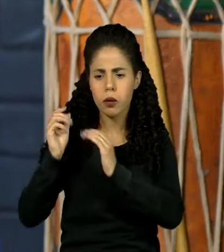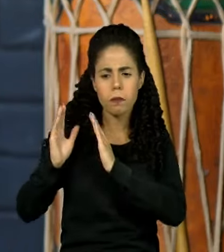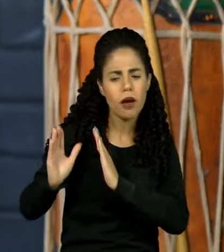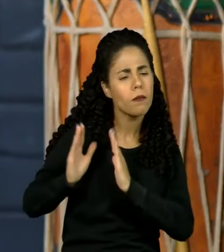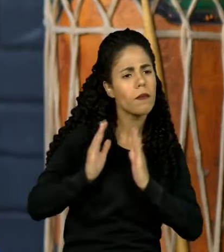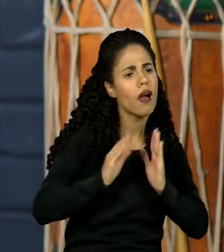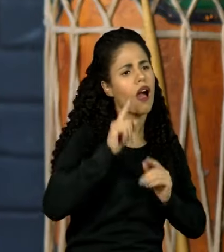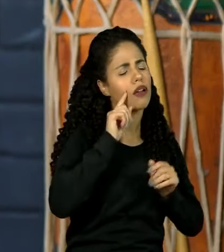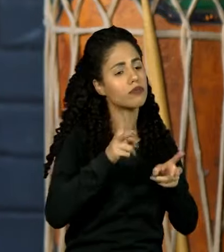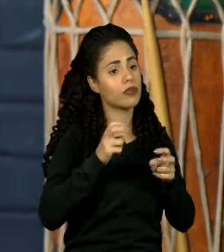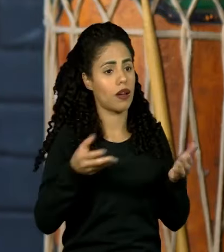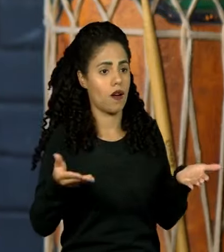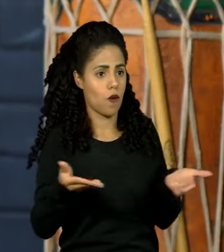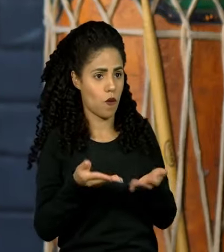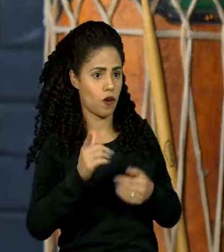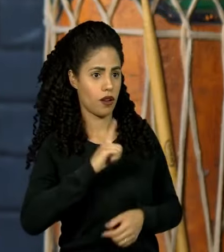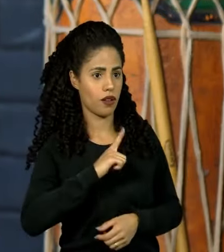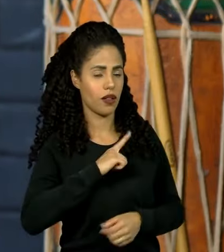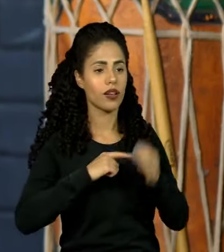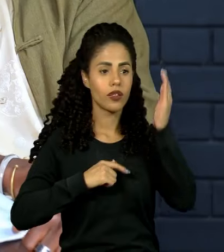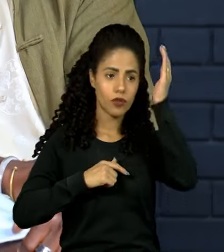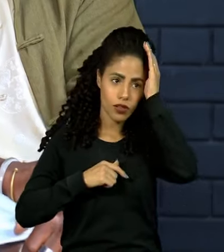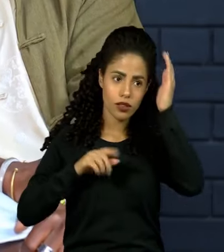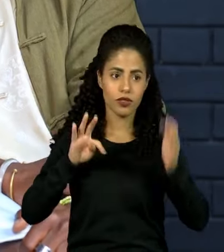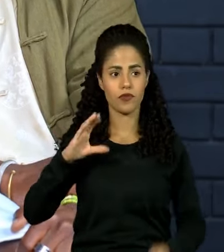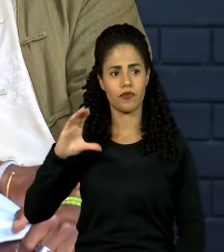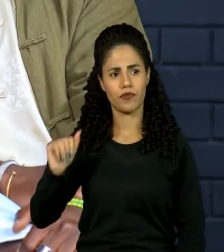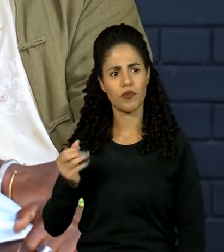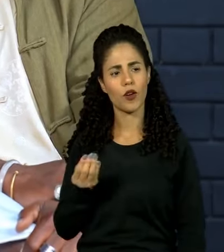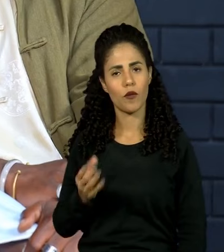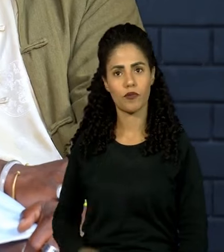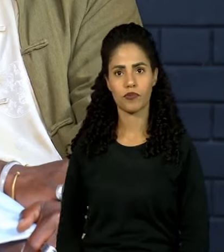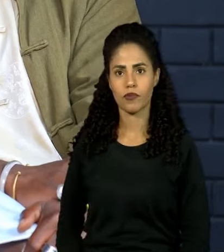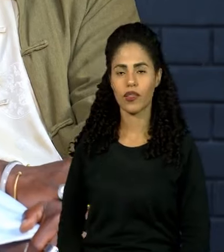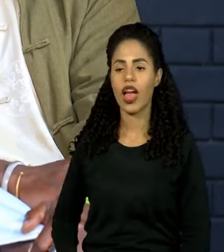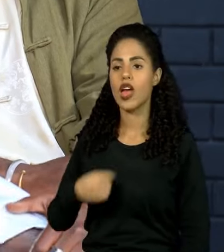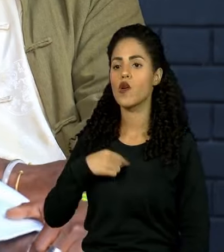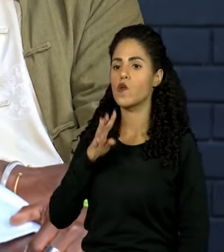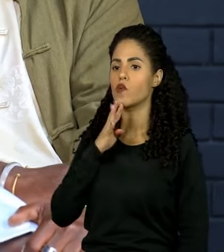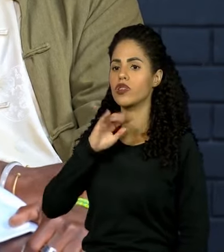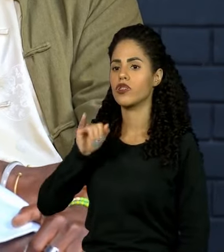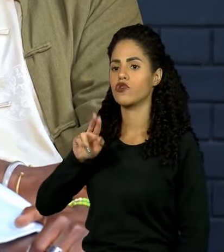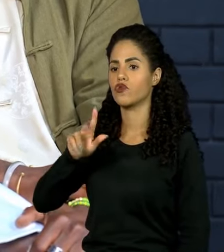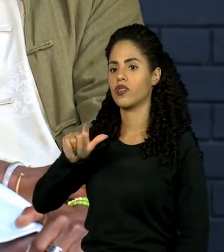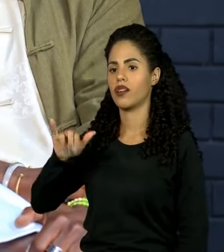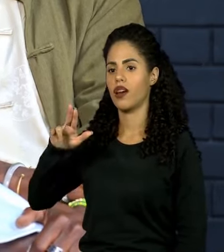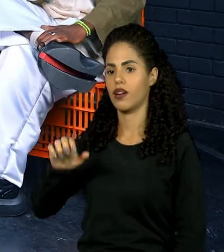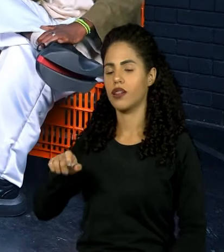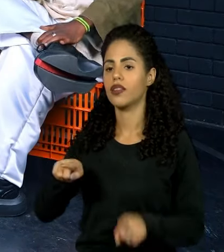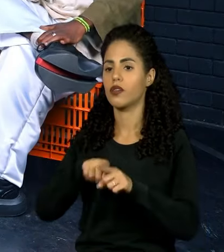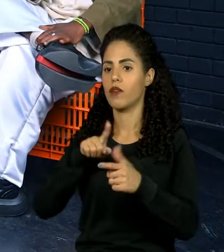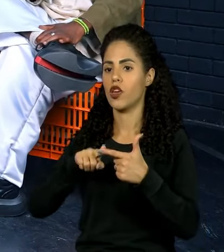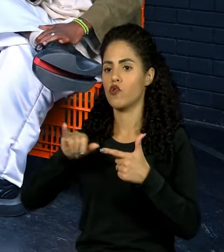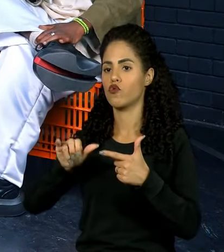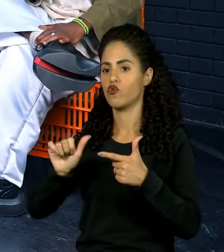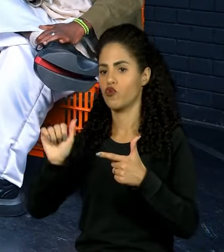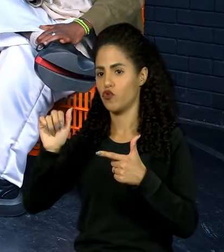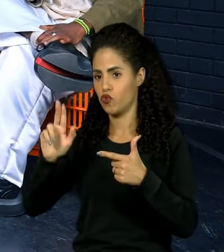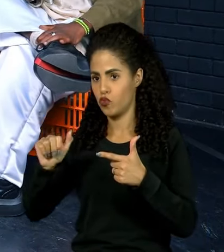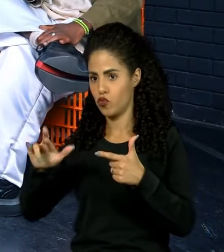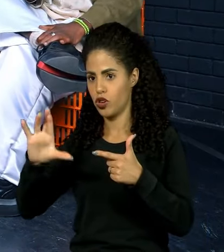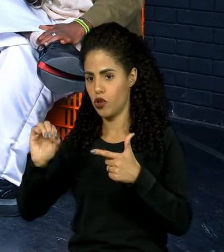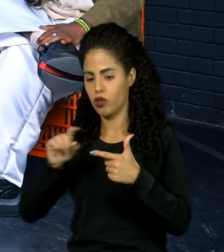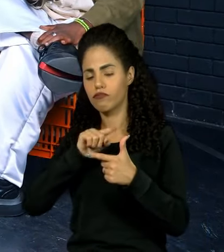narrativa que a gente vê agora aqui no Sesc Tijuca eu já conheci a Juliane Cruz e já conhecia o Júnior também quando esse projeto